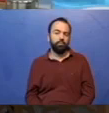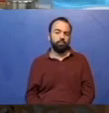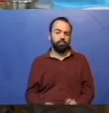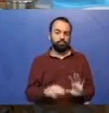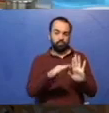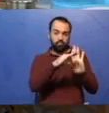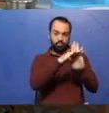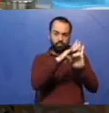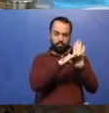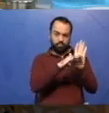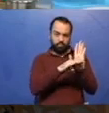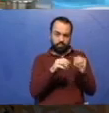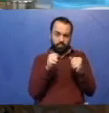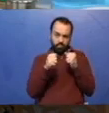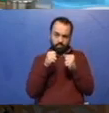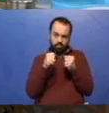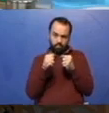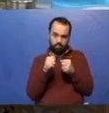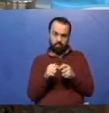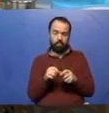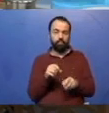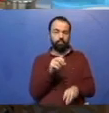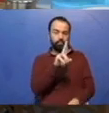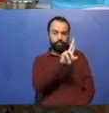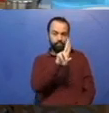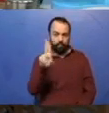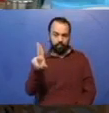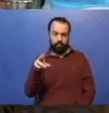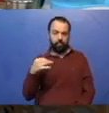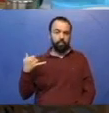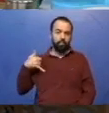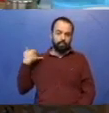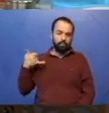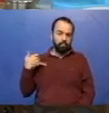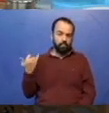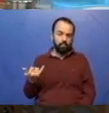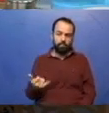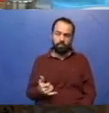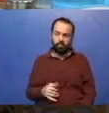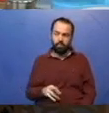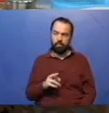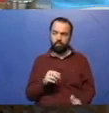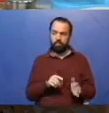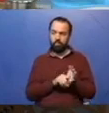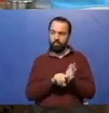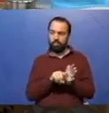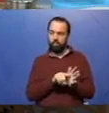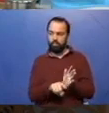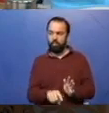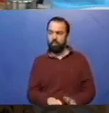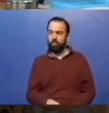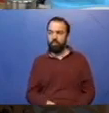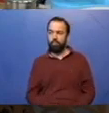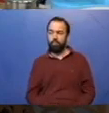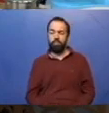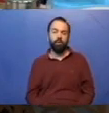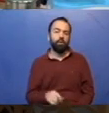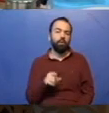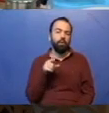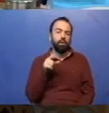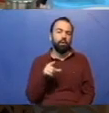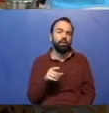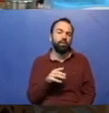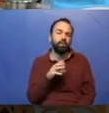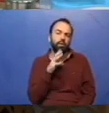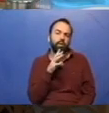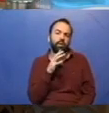Essa é a entrevista, coloca o nome da pessoa, a idade, pode fazer a perguntinha para ela, né? O que você faz para